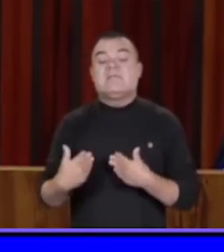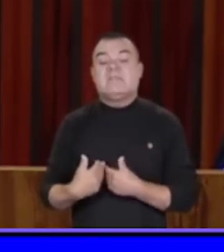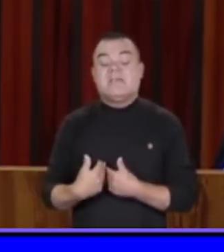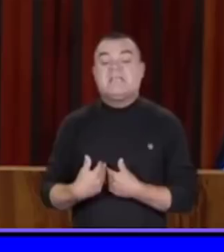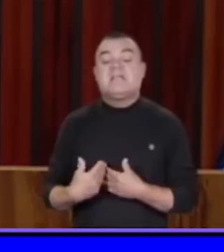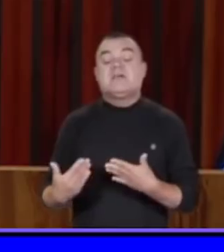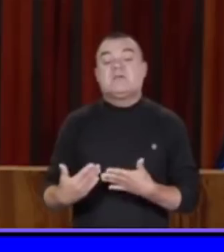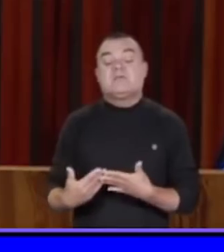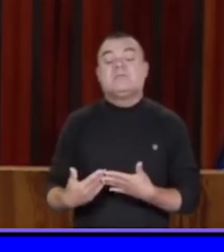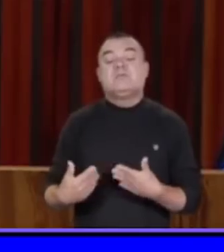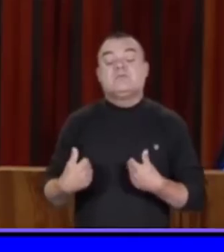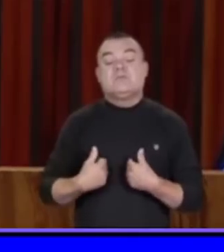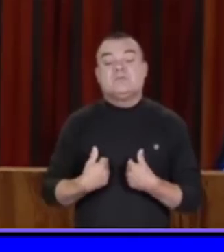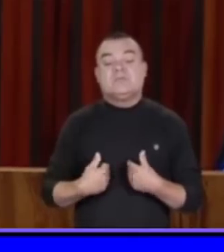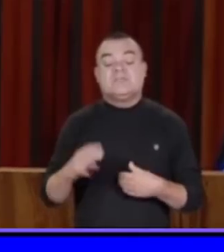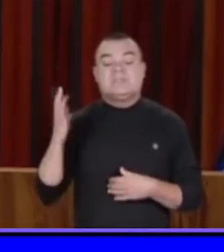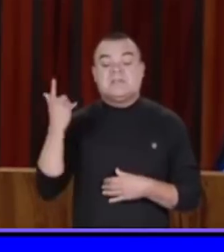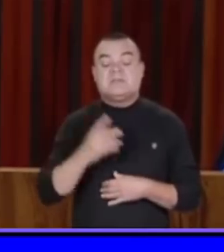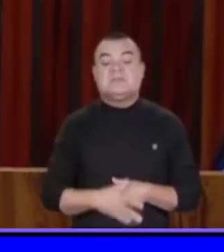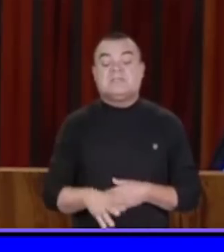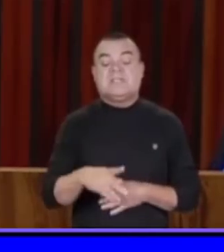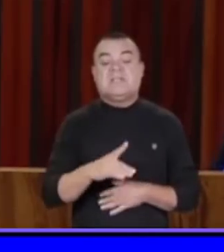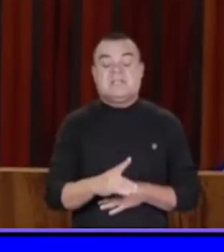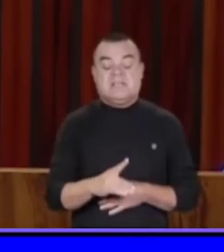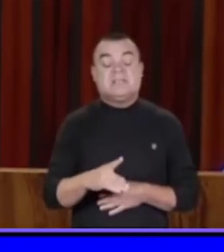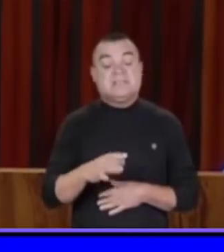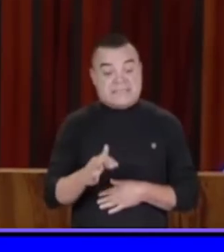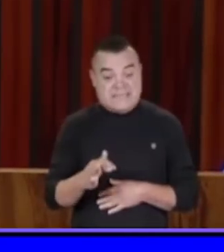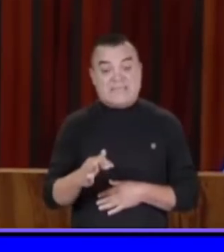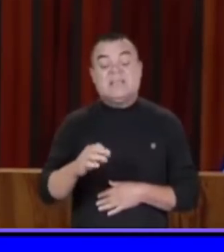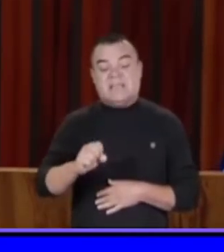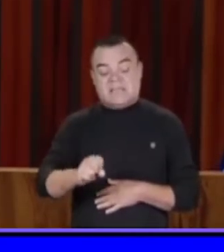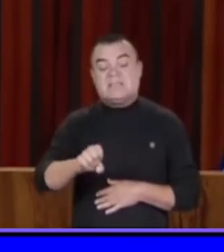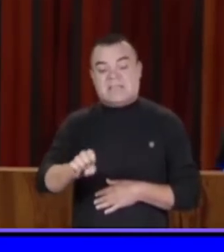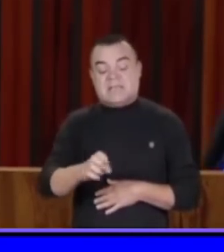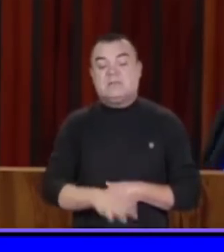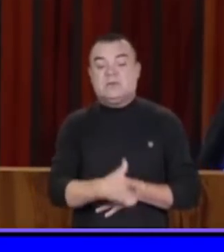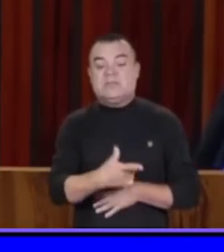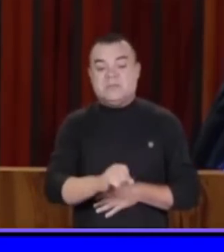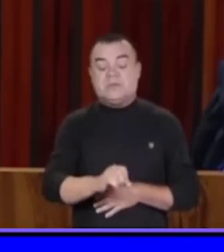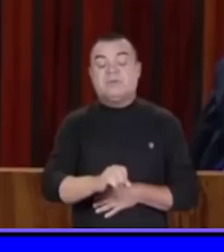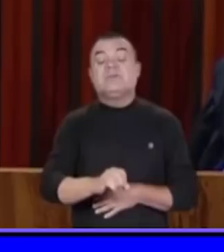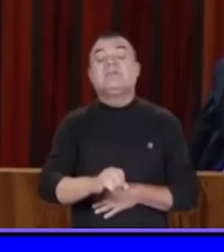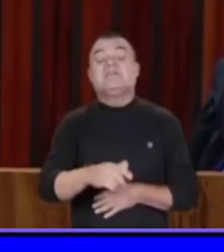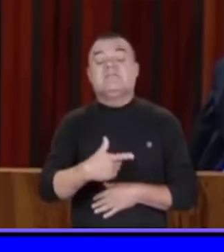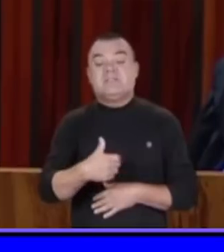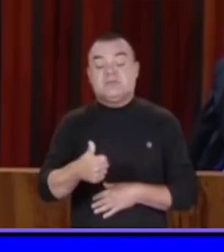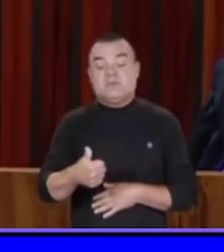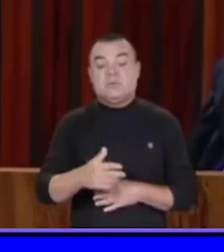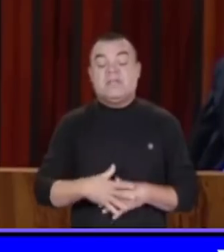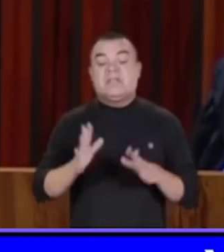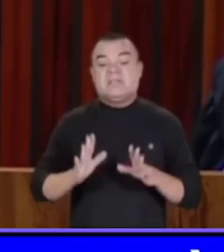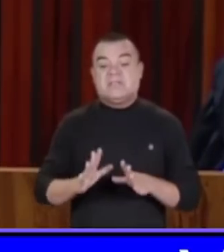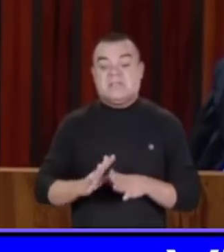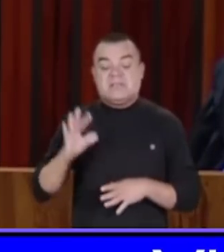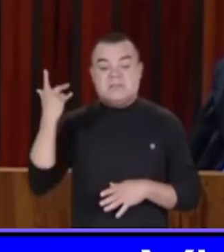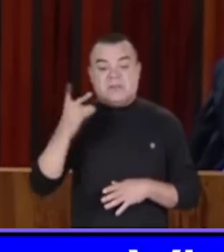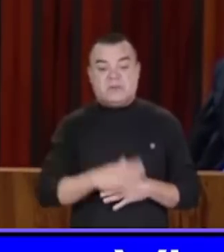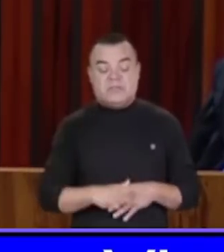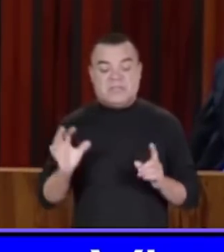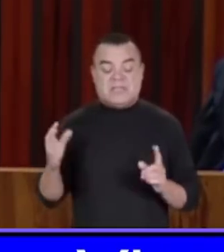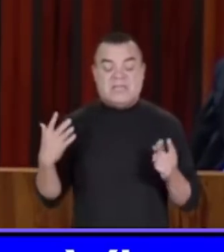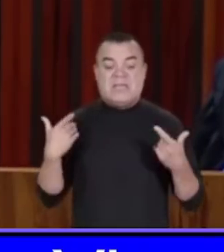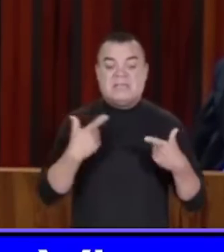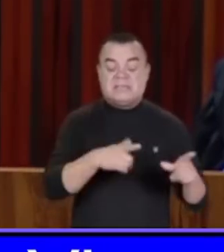precedente do TSE de 2021, caso Francisquini, em que se definiu que ataques ao